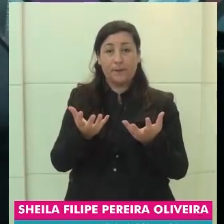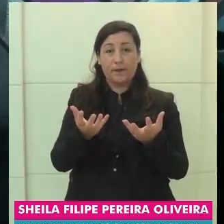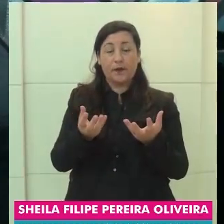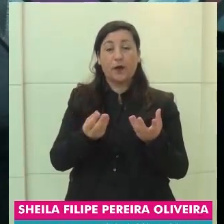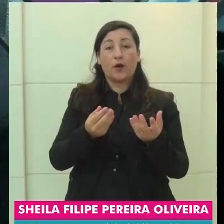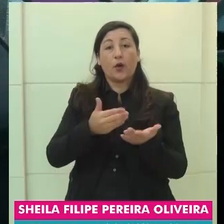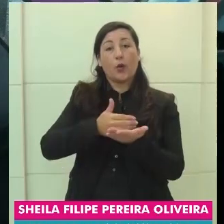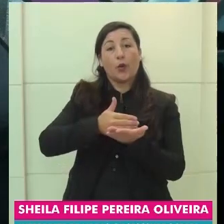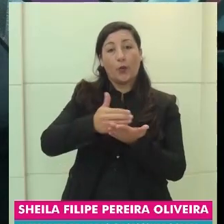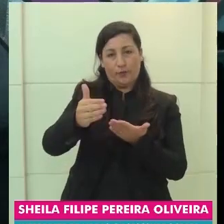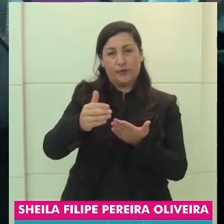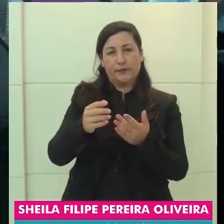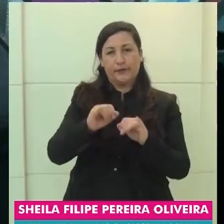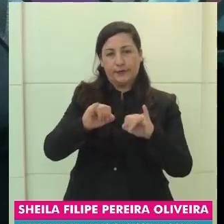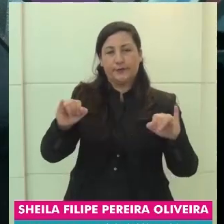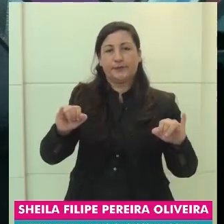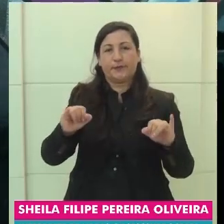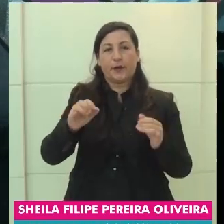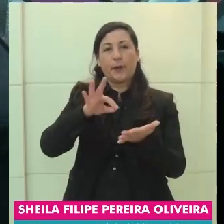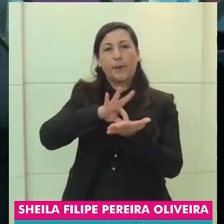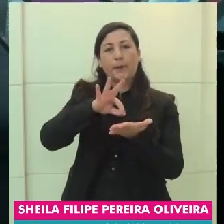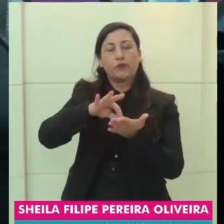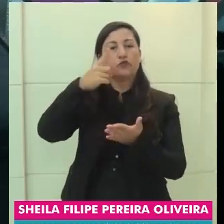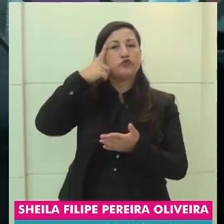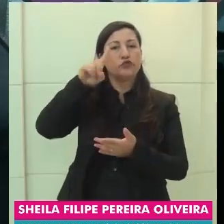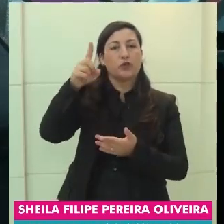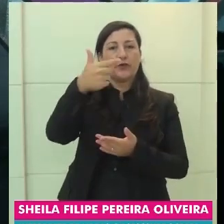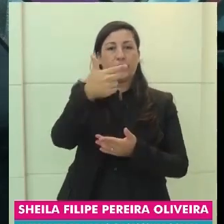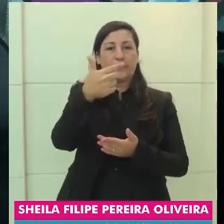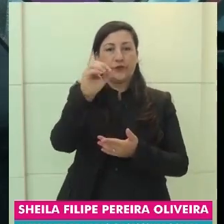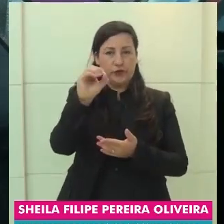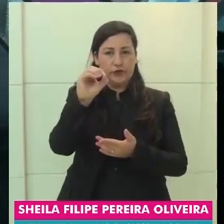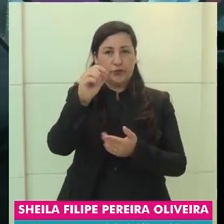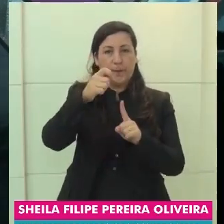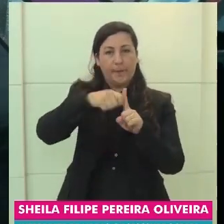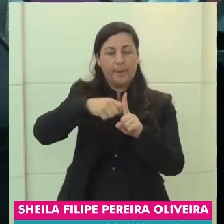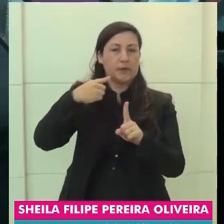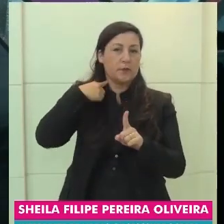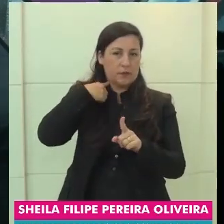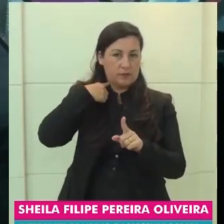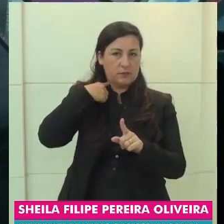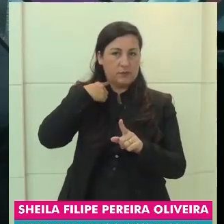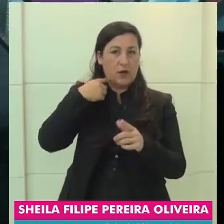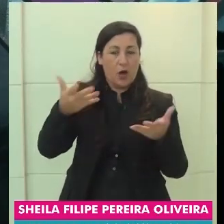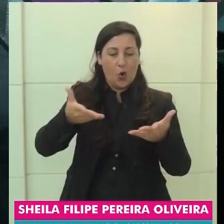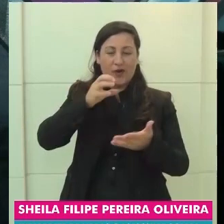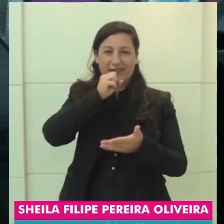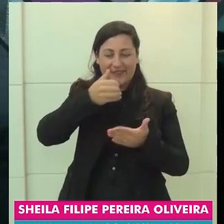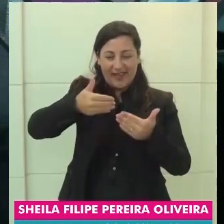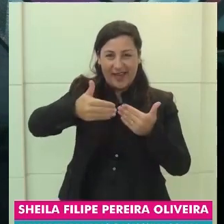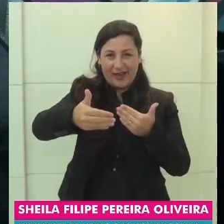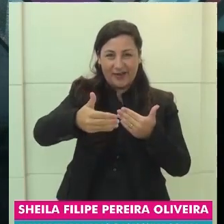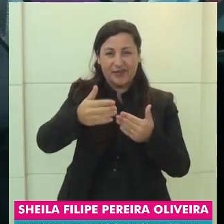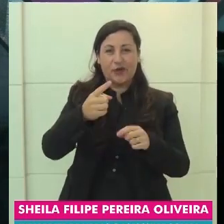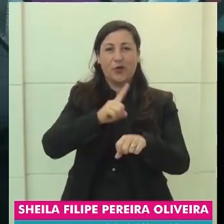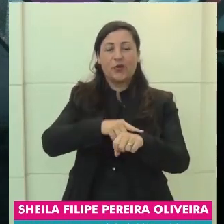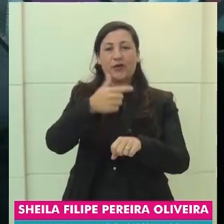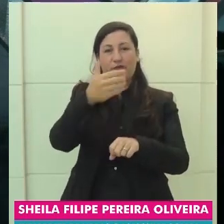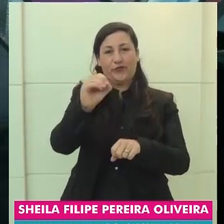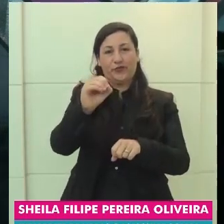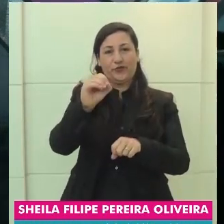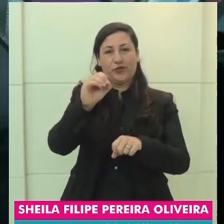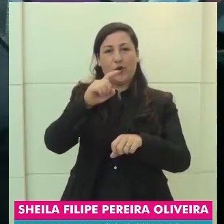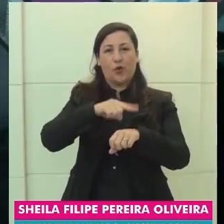Vamos começar pelo começo. O bingo é dia 20 de maio, sábado agora, às 20 horas,